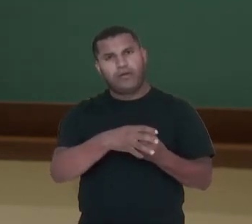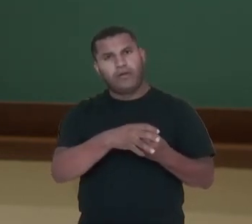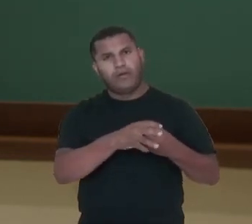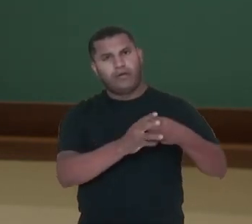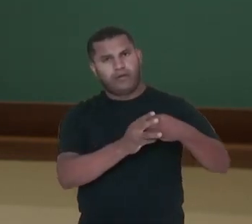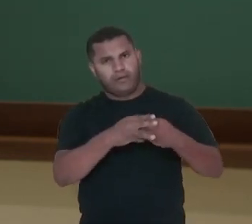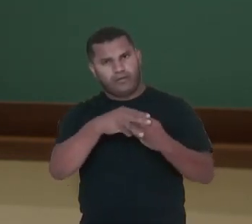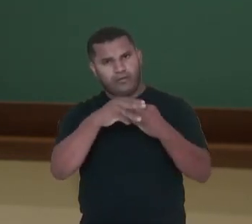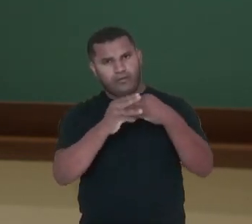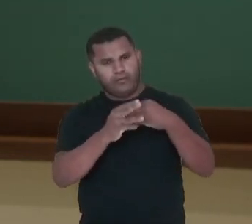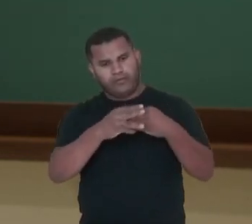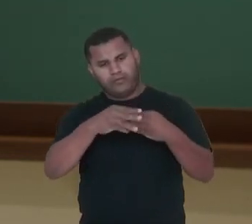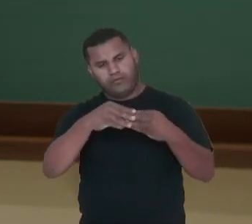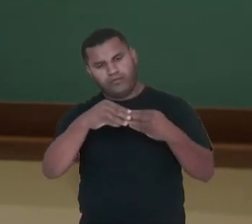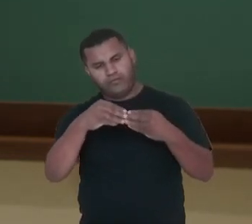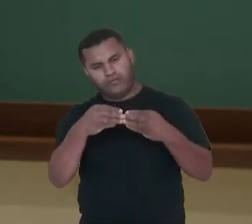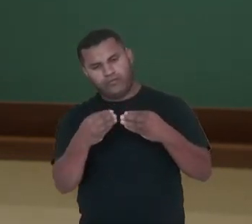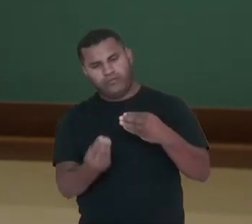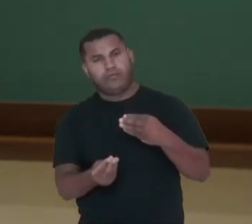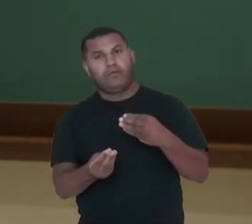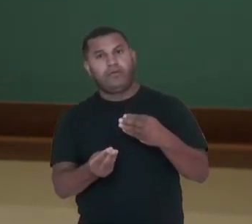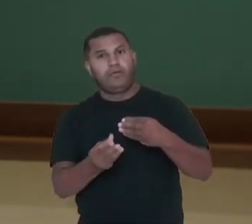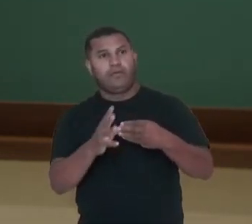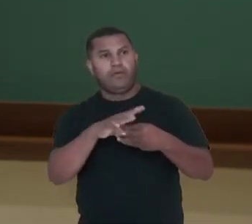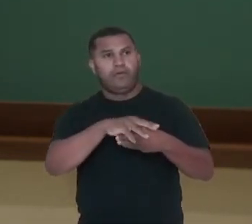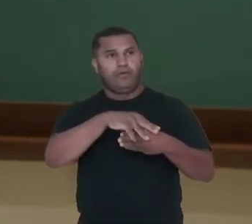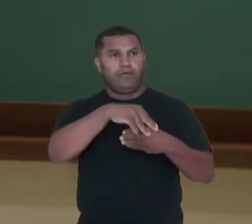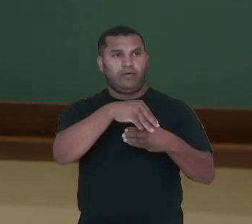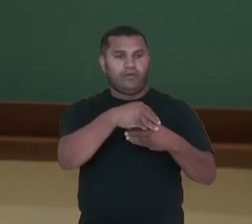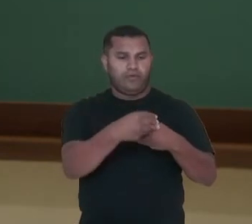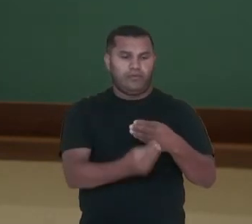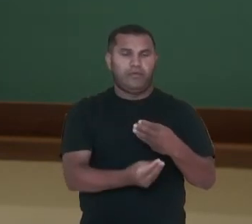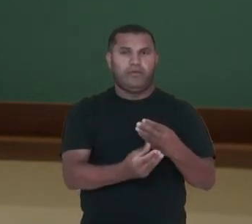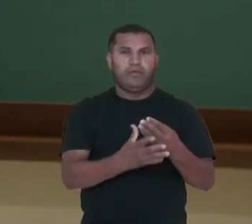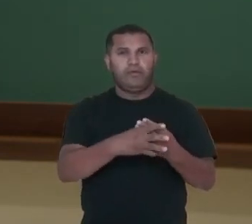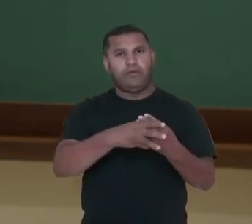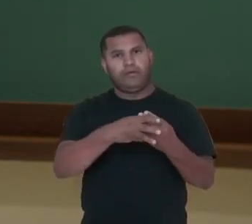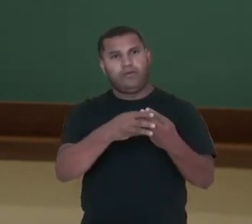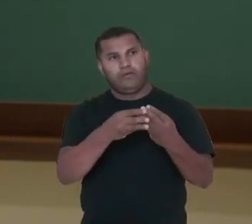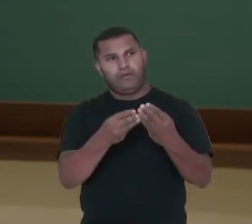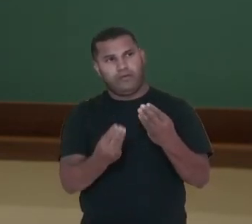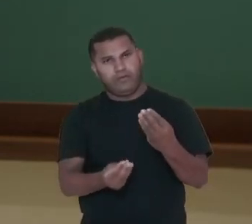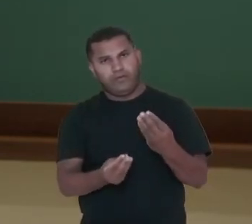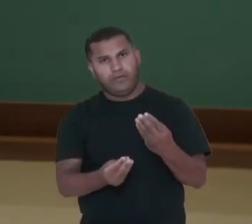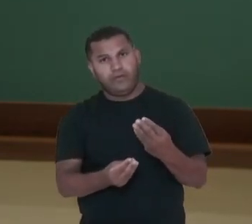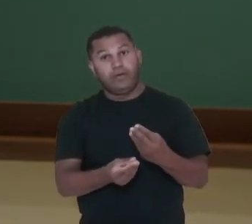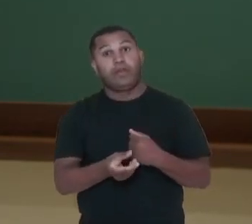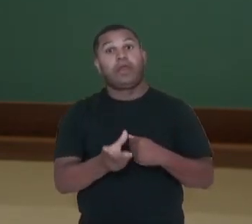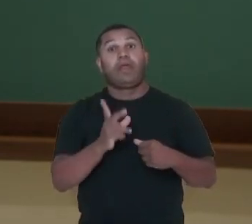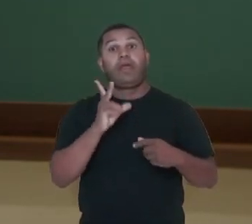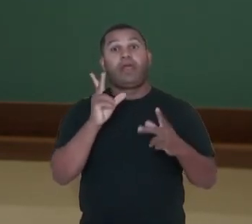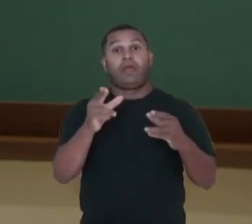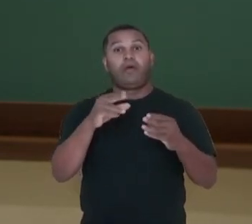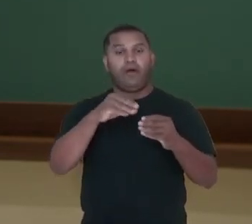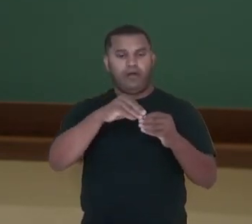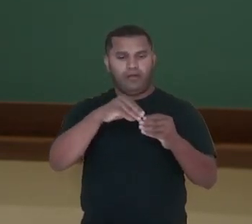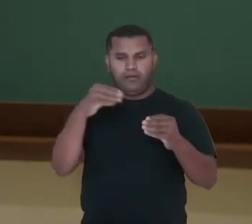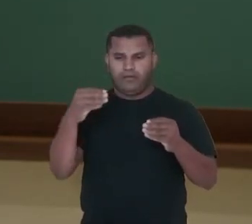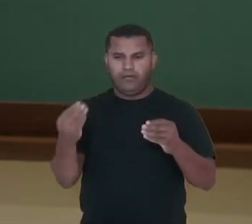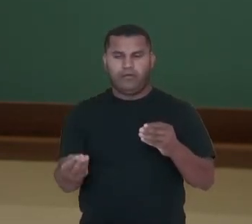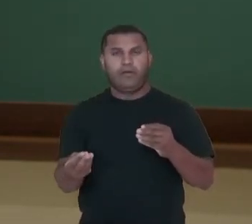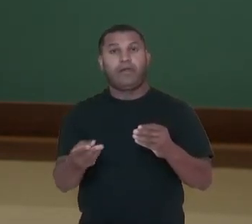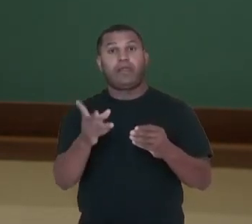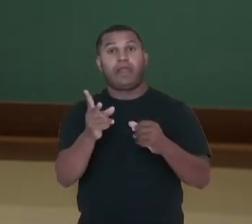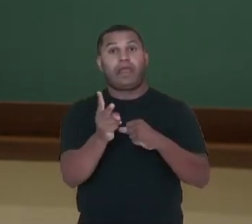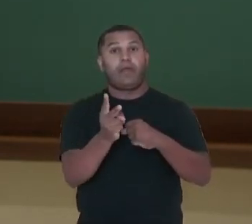que são parasitas, protege, olha só, né? Os caras são parasitas, agridem o hospedeiro, faz mal